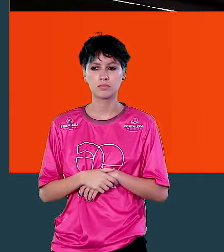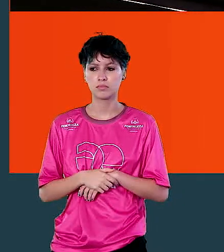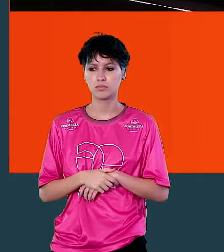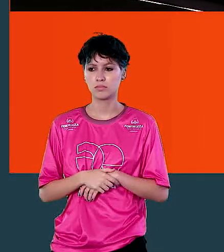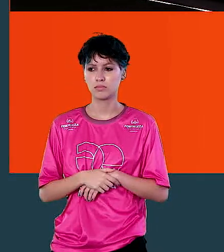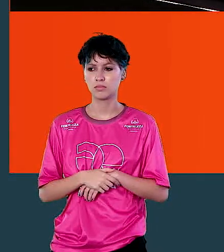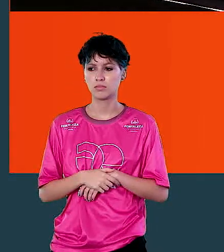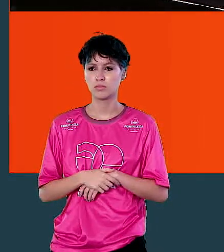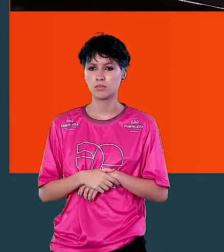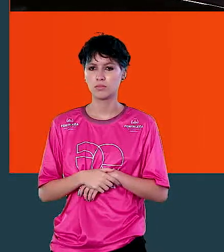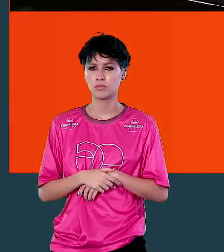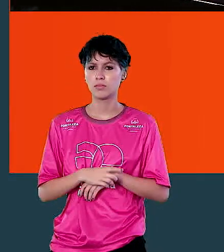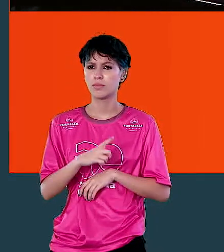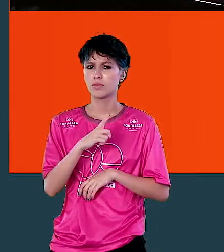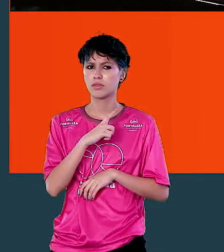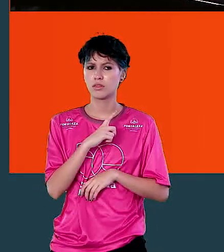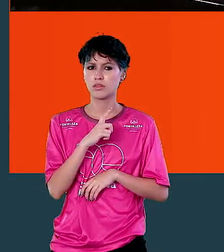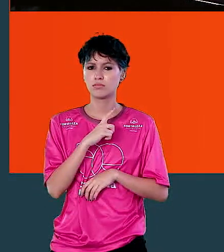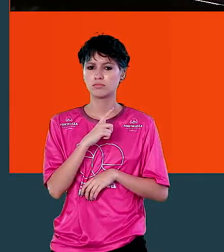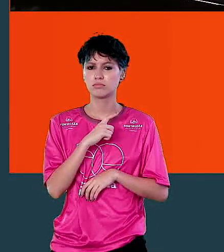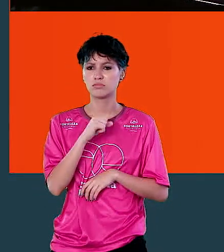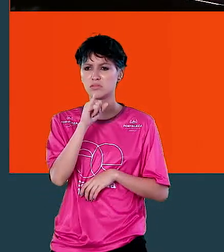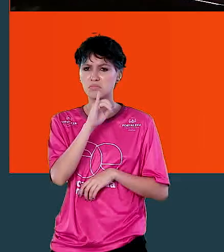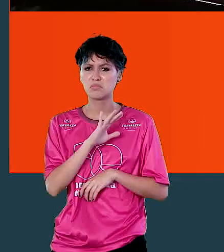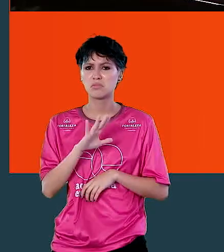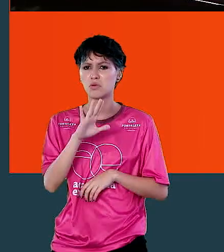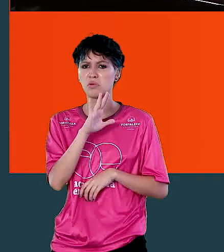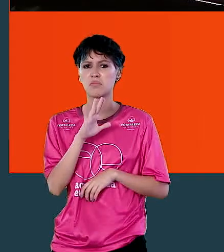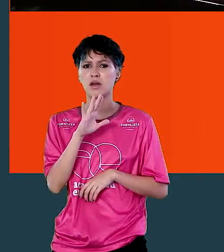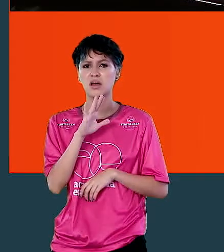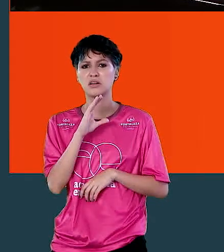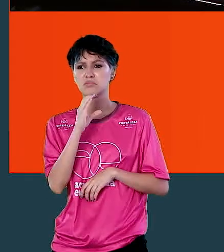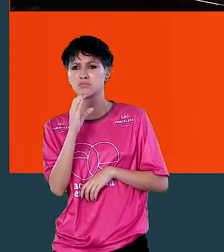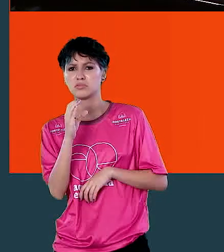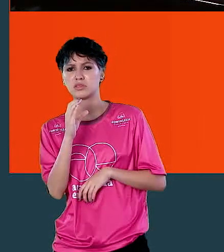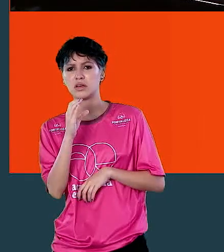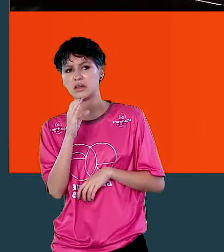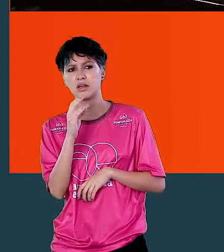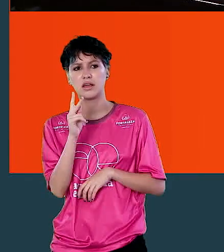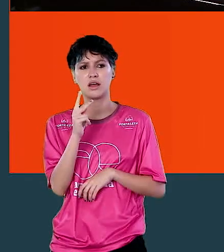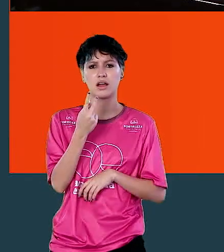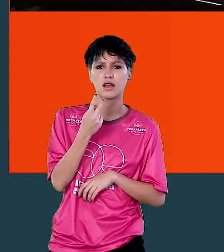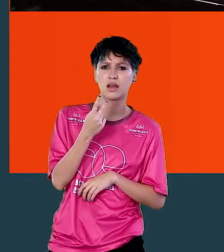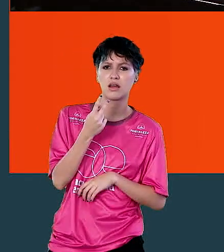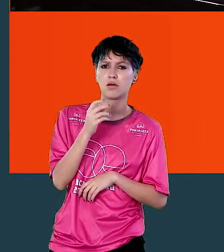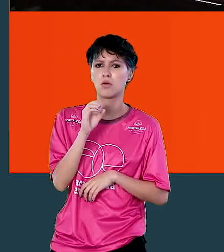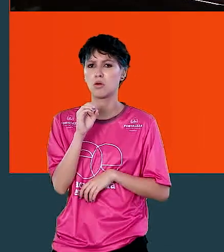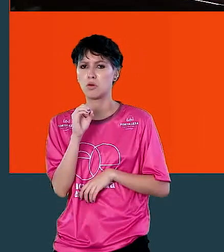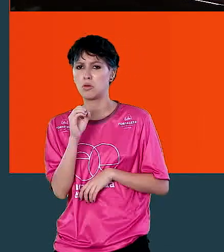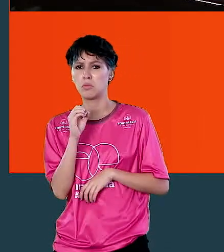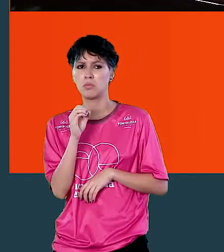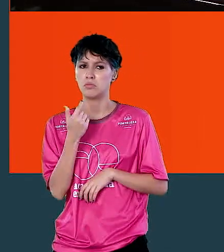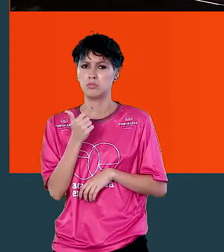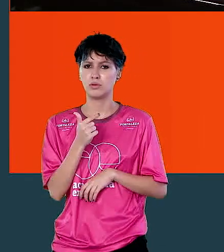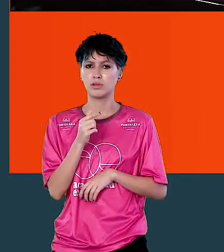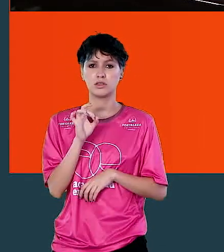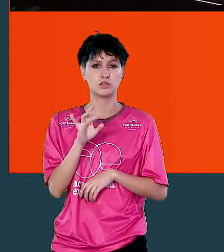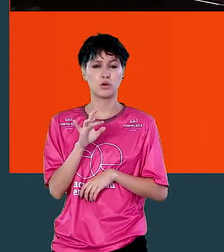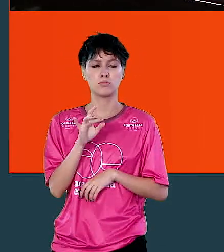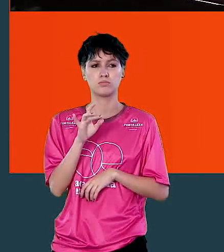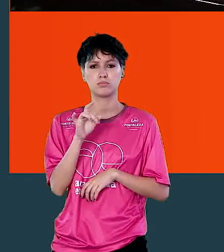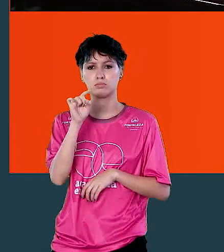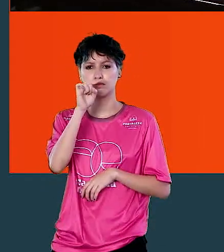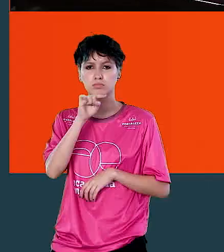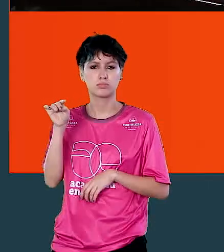químico representado aí? Tipo um C, um H, um O, não tem? Só tem tracinho, não é não? Isso daqui,